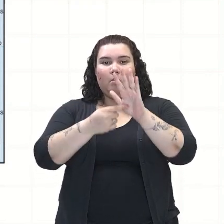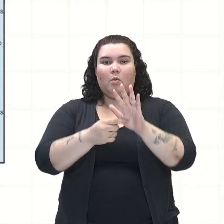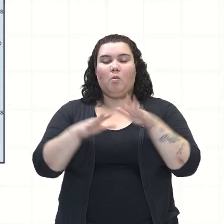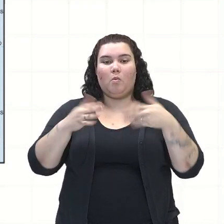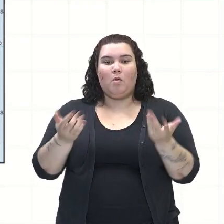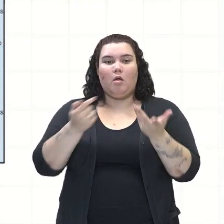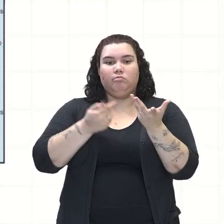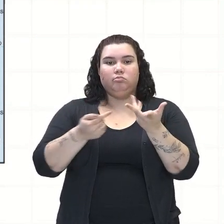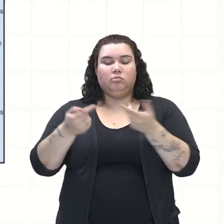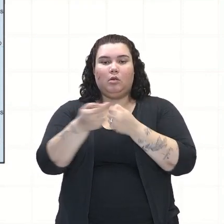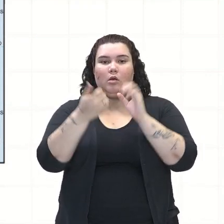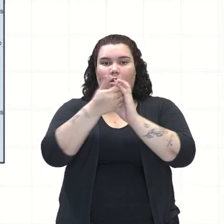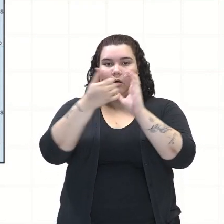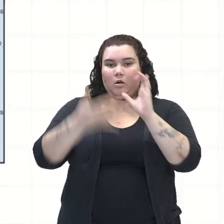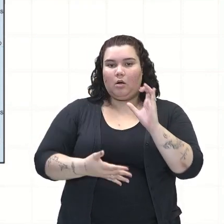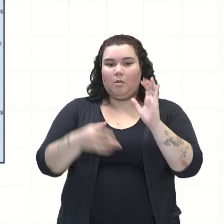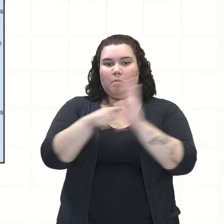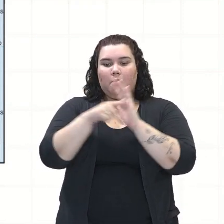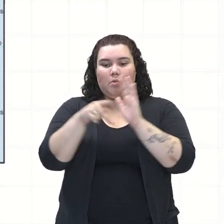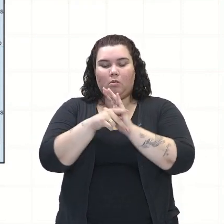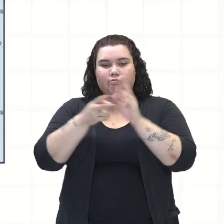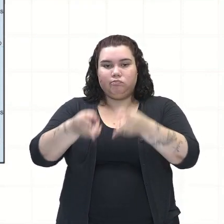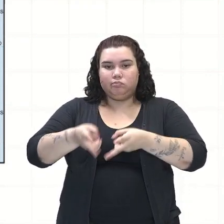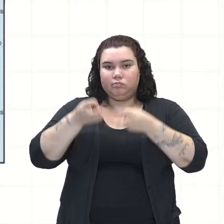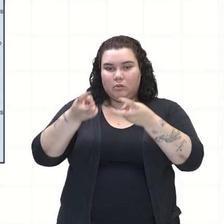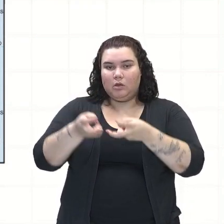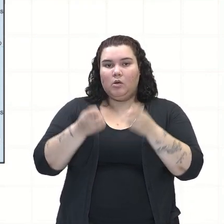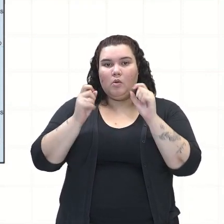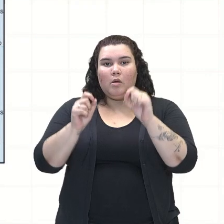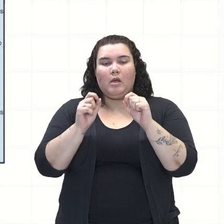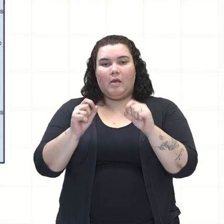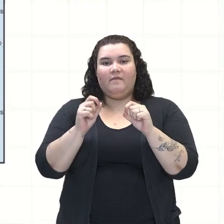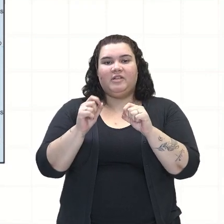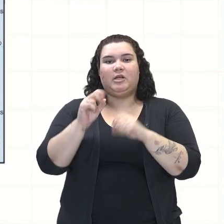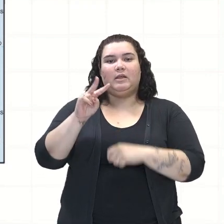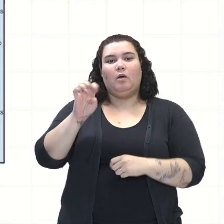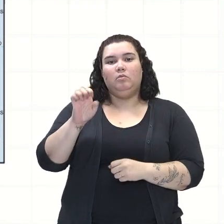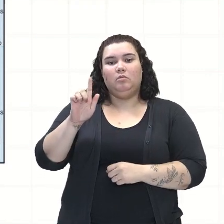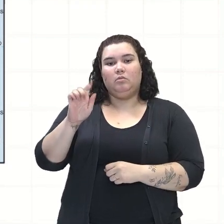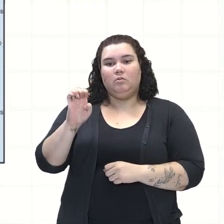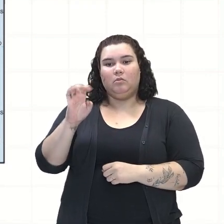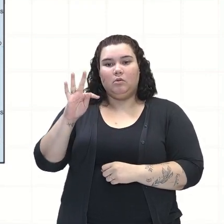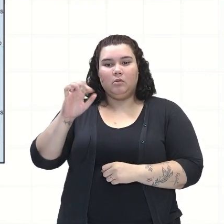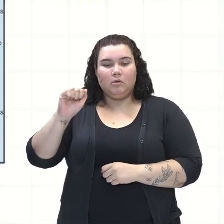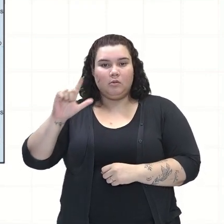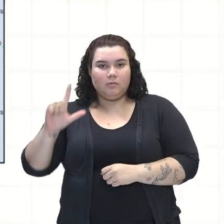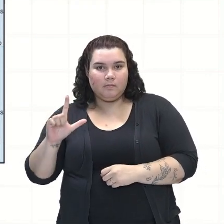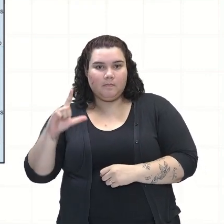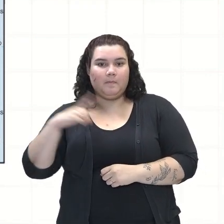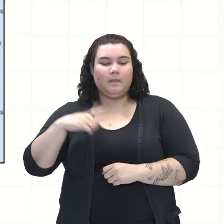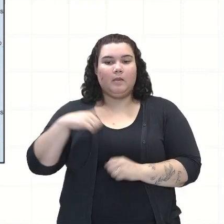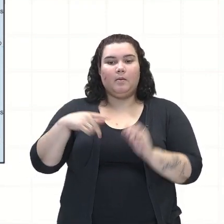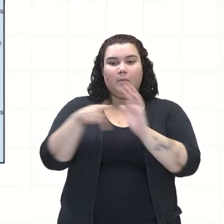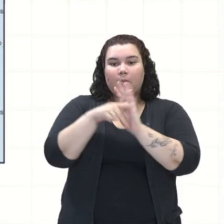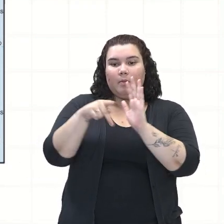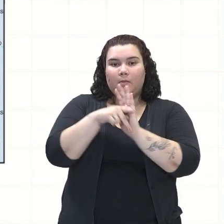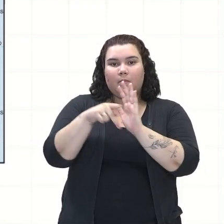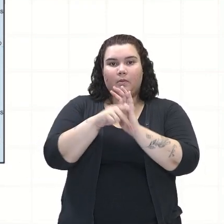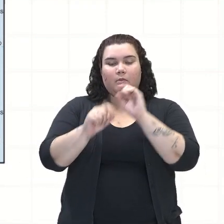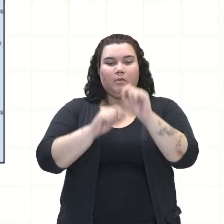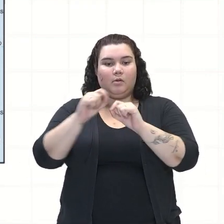as características da extração vegetal, tá certo? Nós já falamos do extrativismo mineral e agora a gente vai